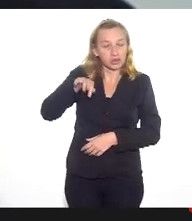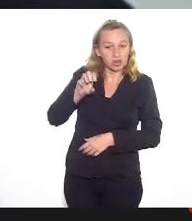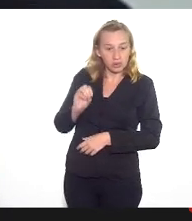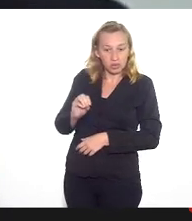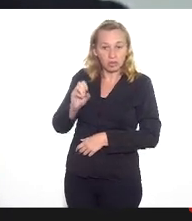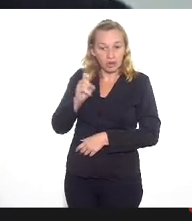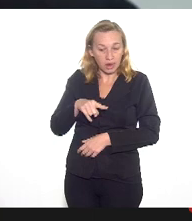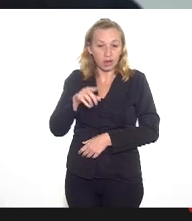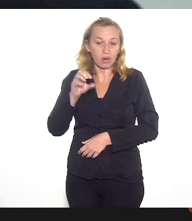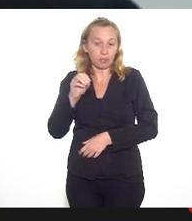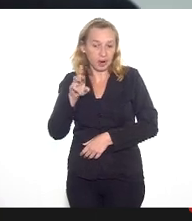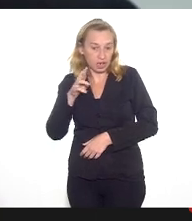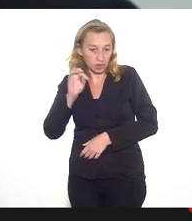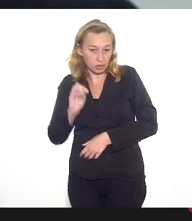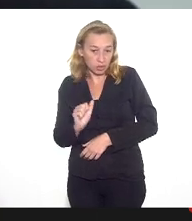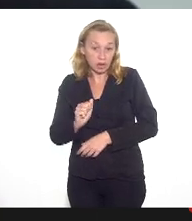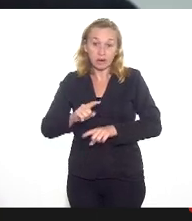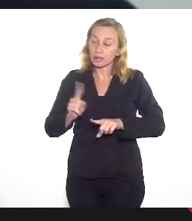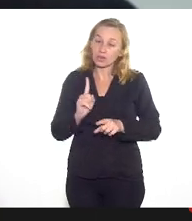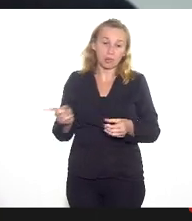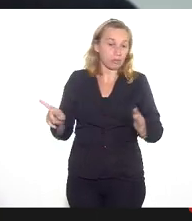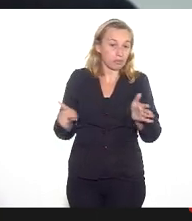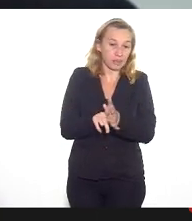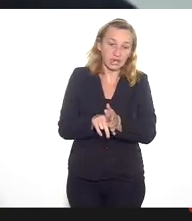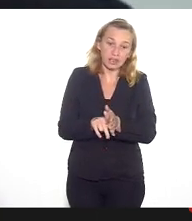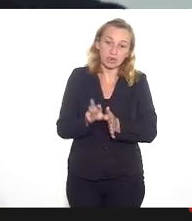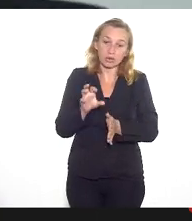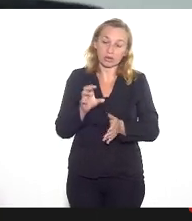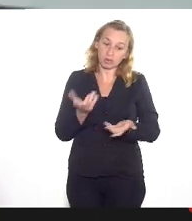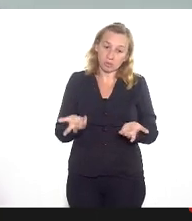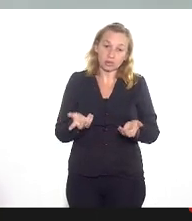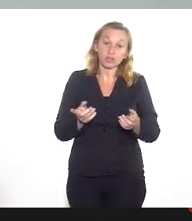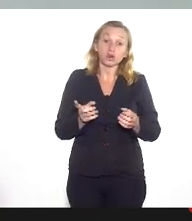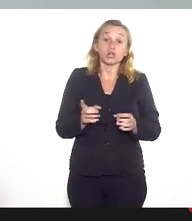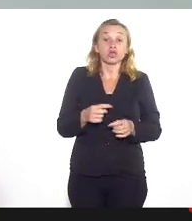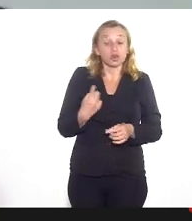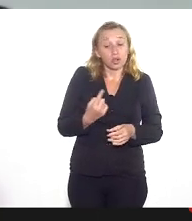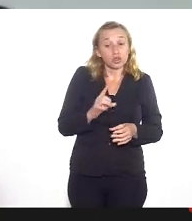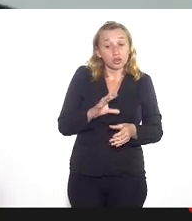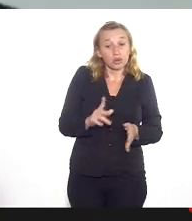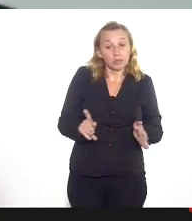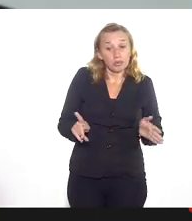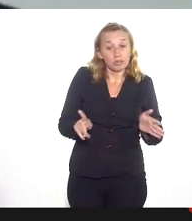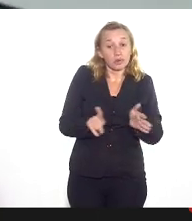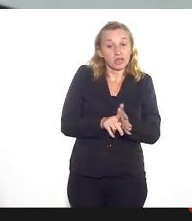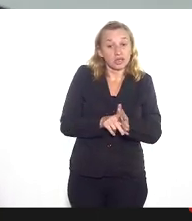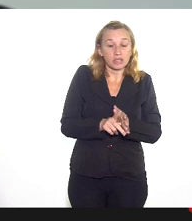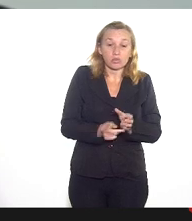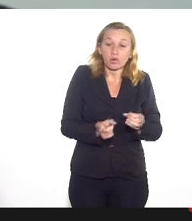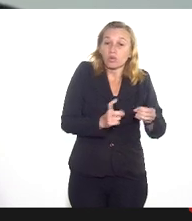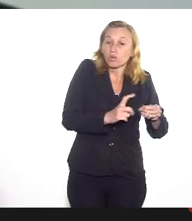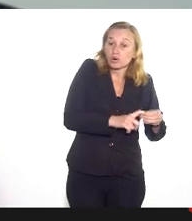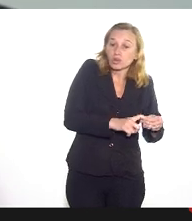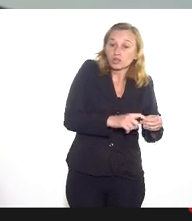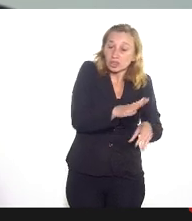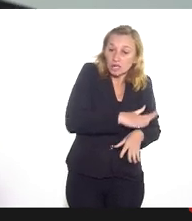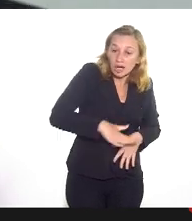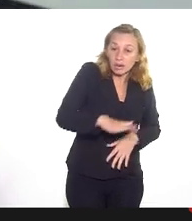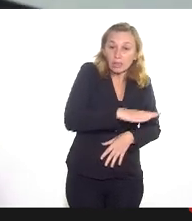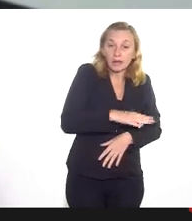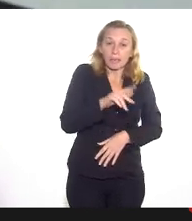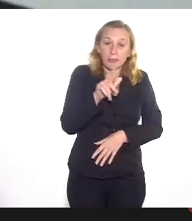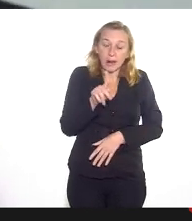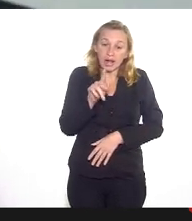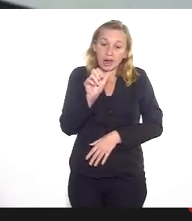operadora, mas nós não fazemos parte do consórcio. Nós fazemos parte do consórcio do campo de